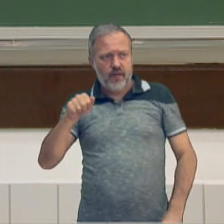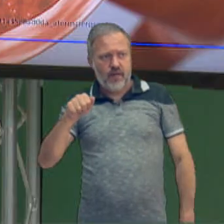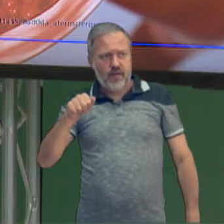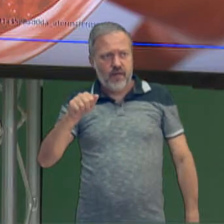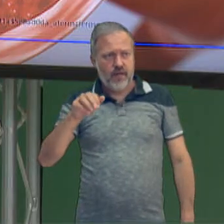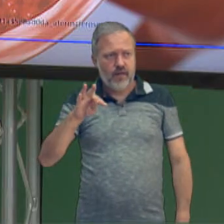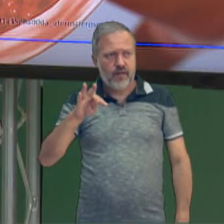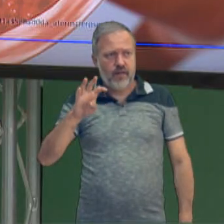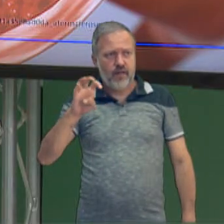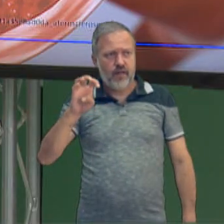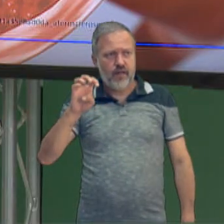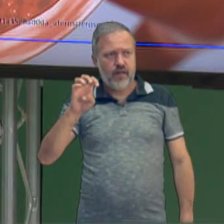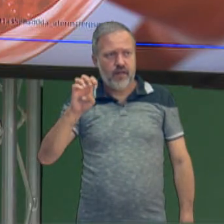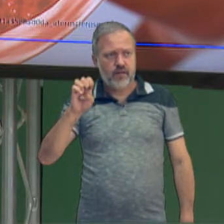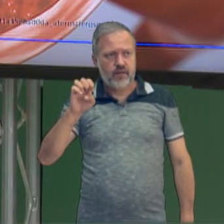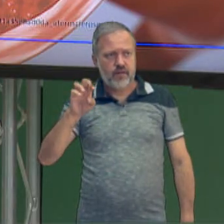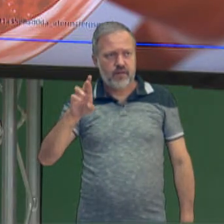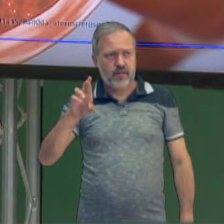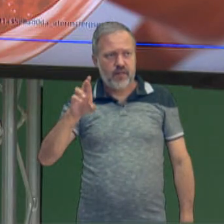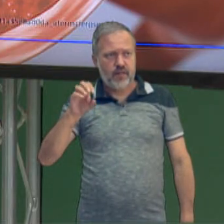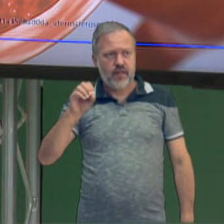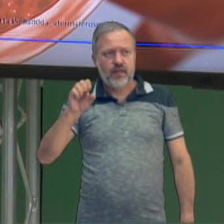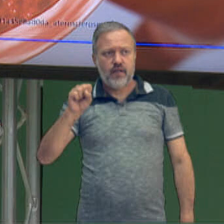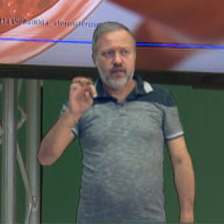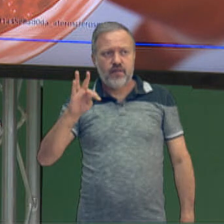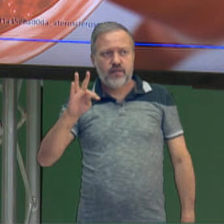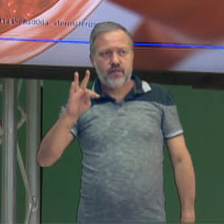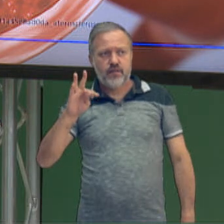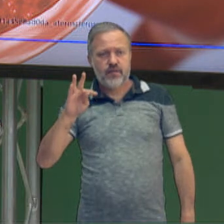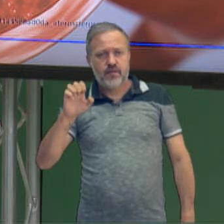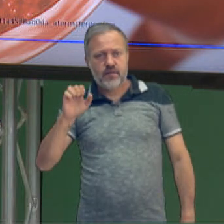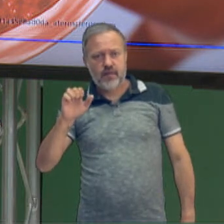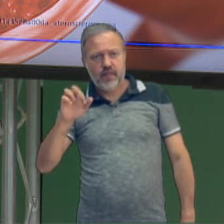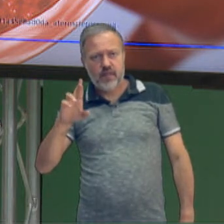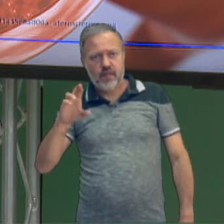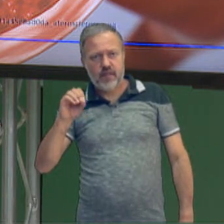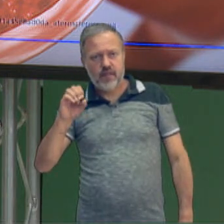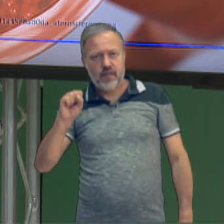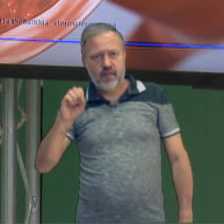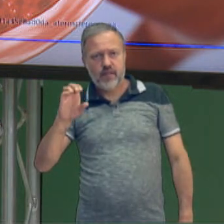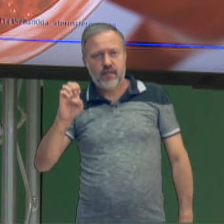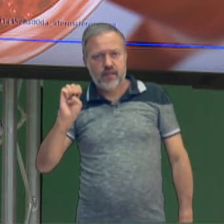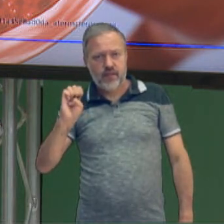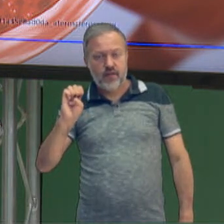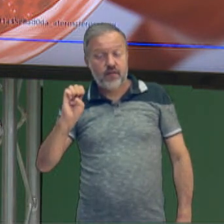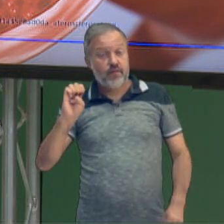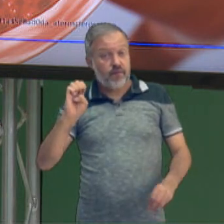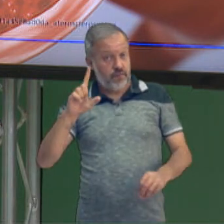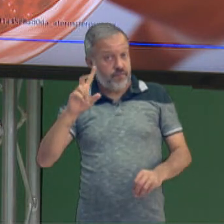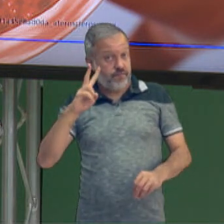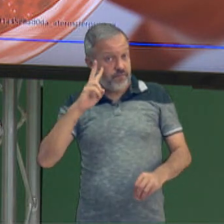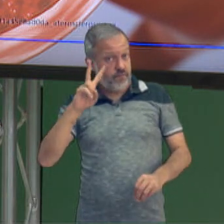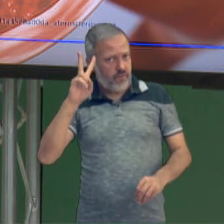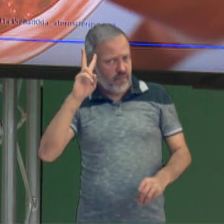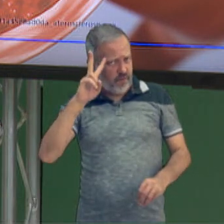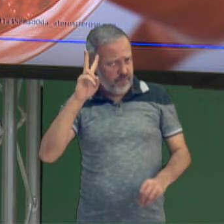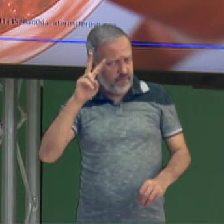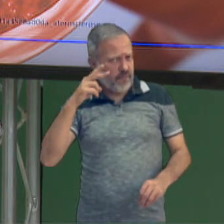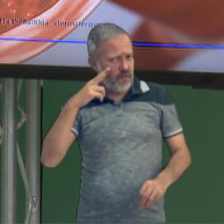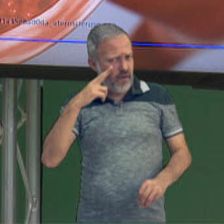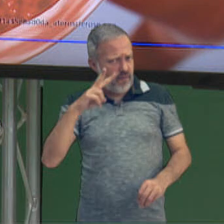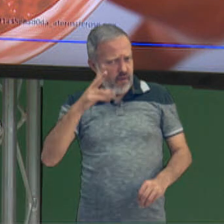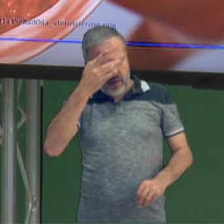conhecem, o infarto e o AVC. Né? O infarto, quando fecha de vez a artéria que está indo para o coração,